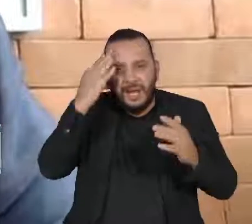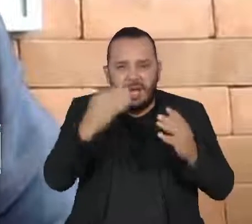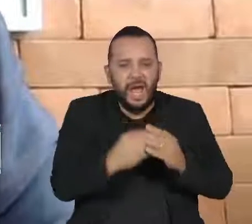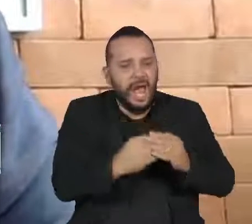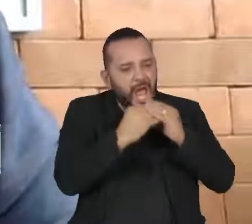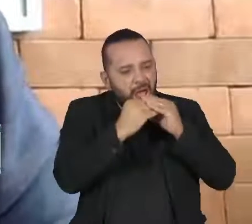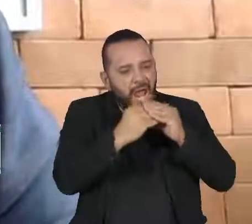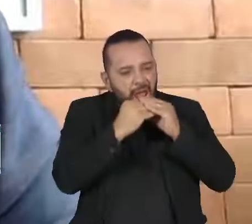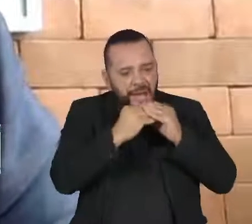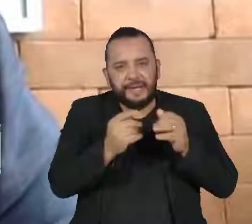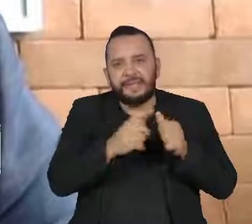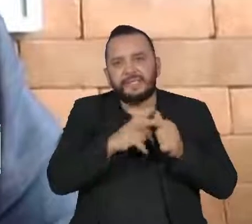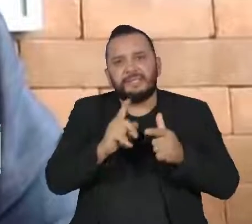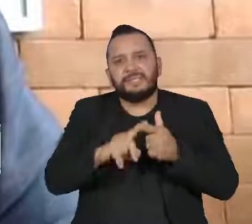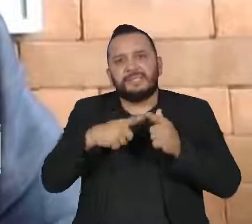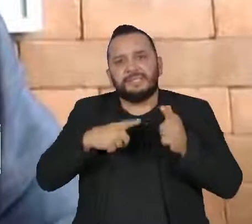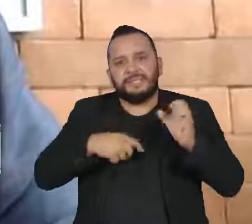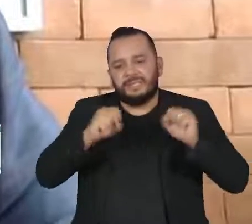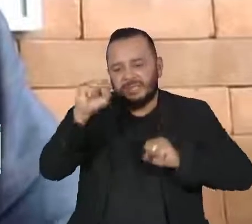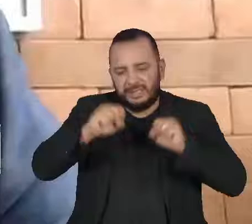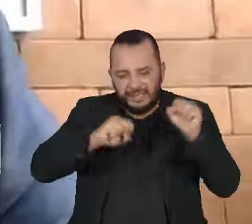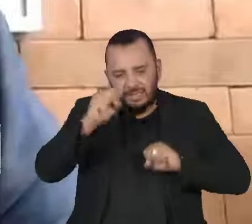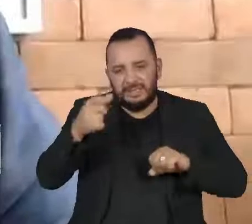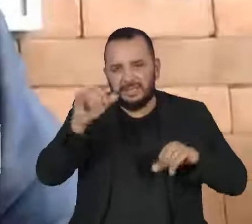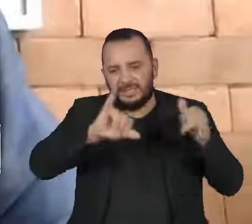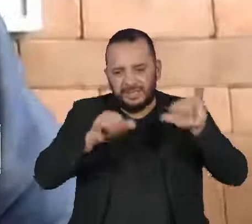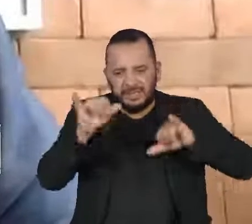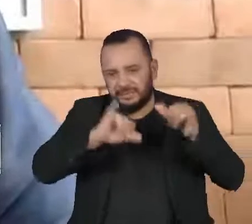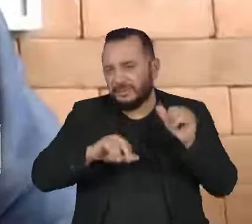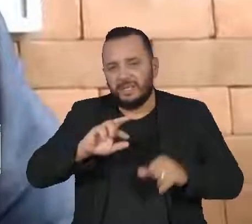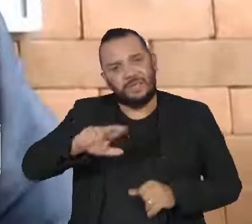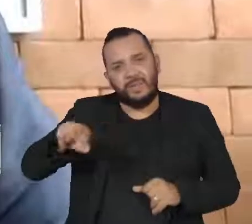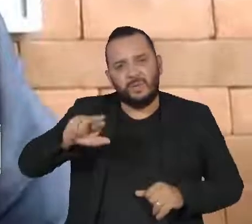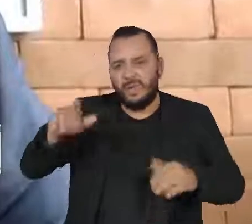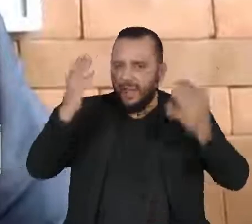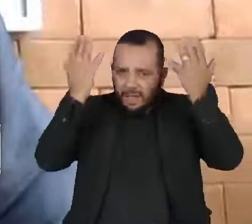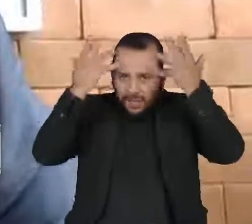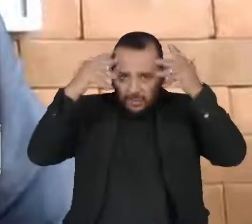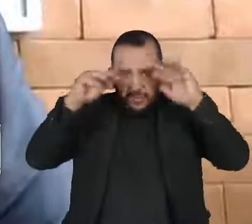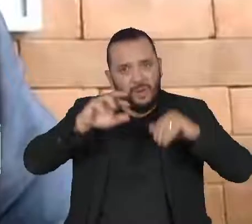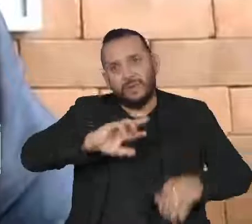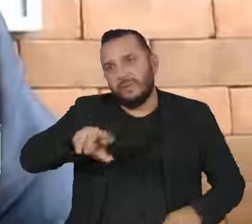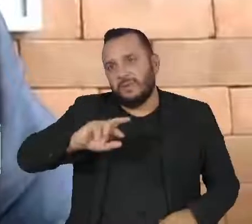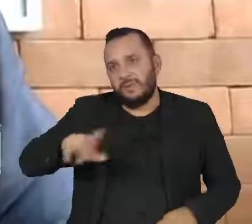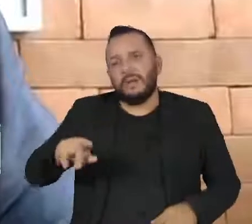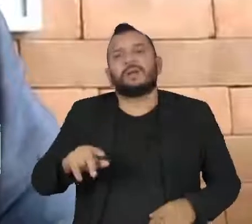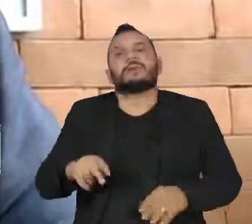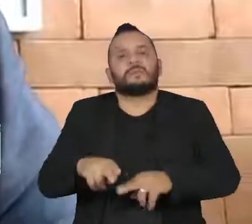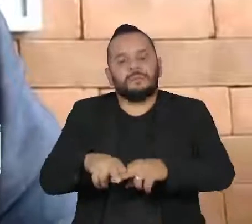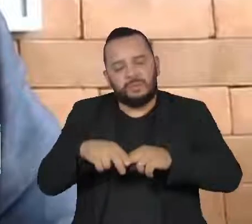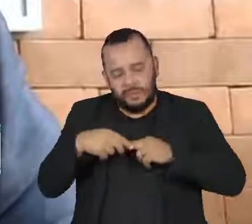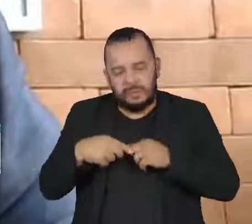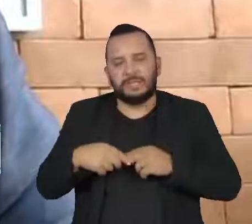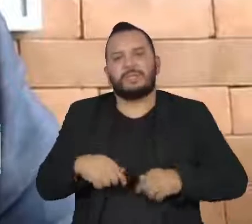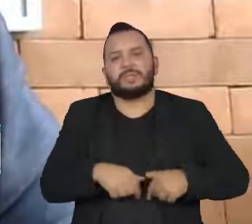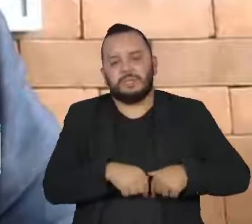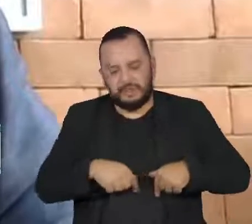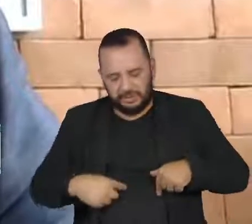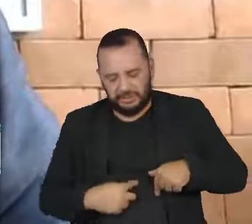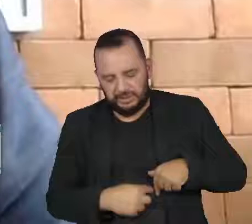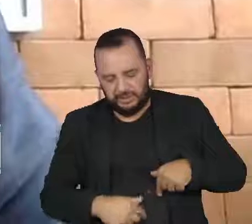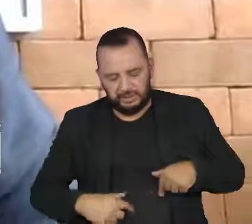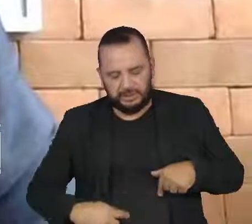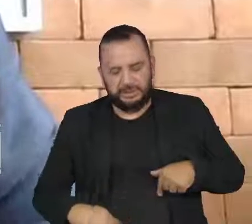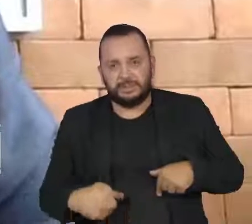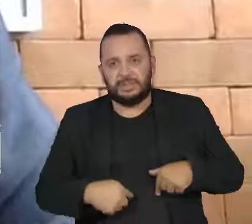sanduíches, processados, alimentos que não são naturais. Isso interfere na microbiota, na flora intestinal,